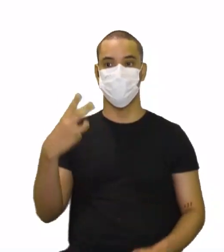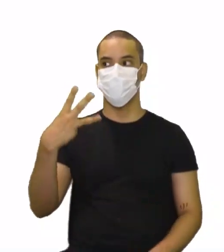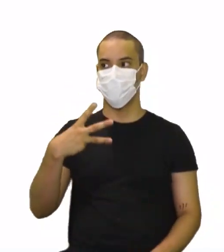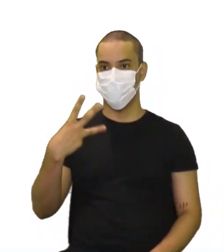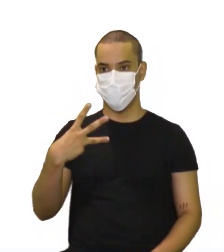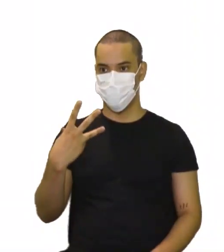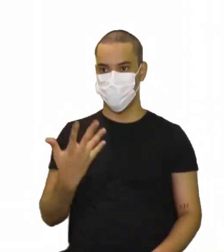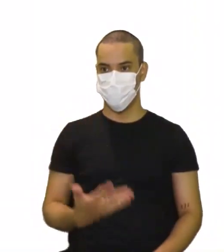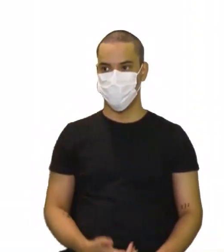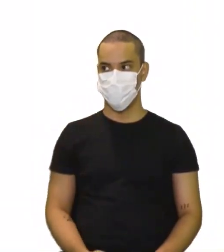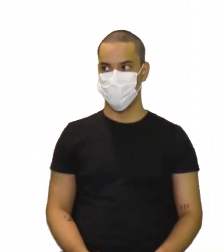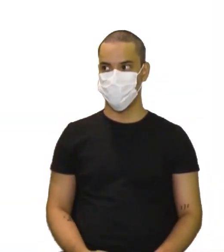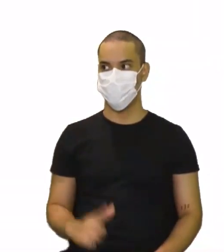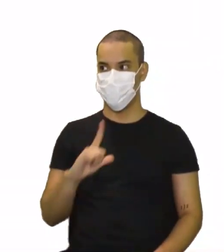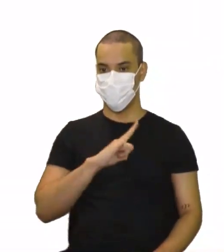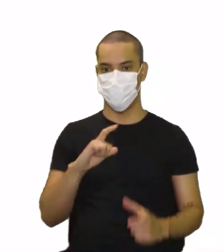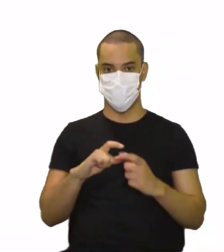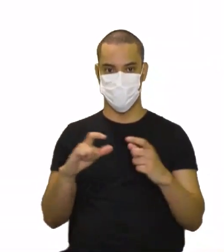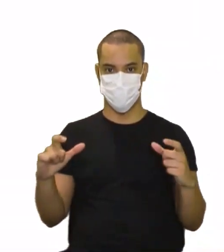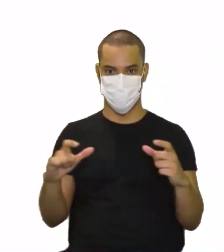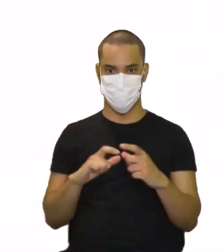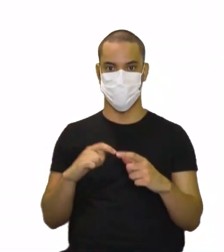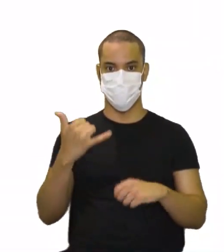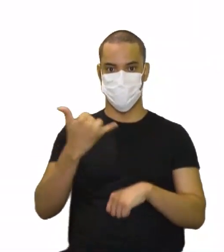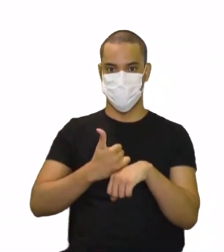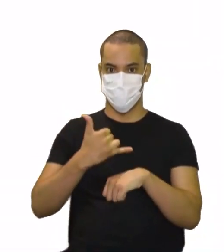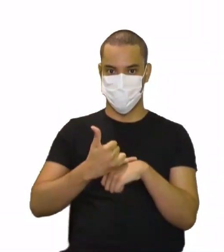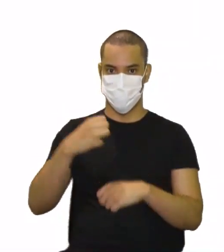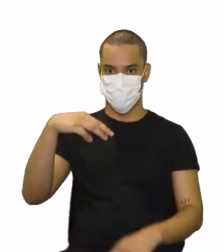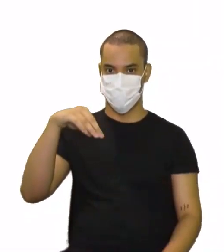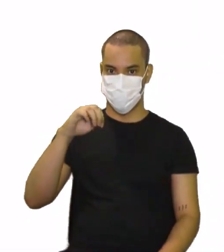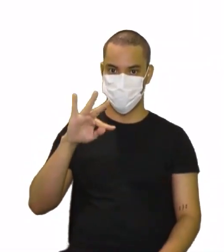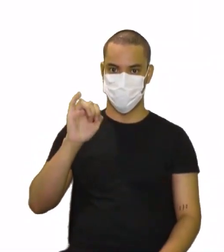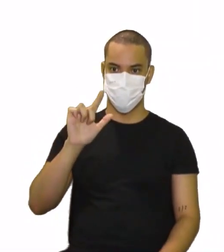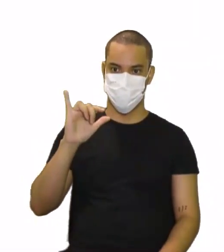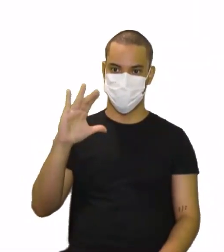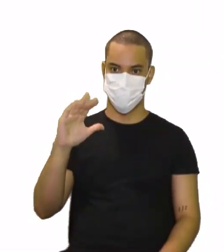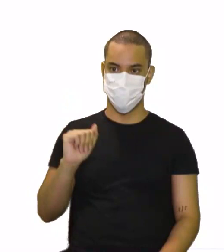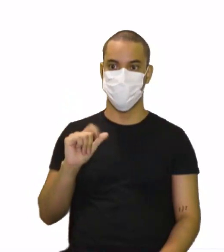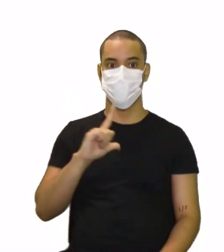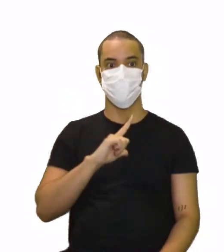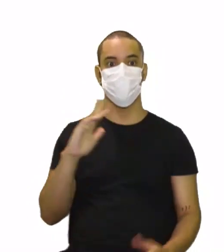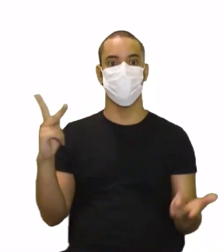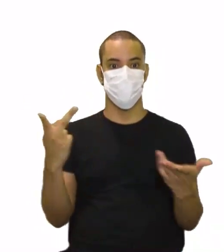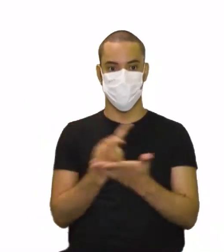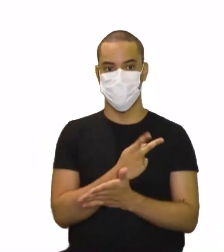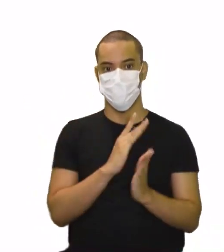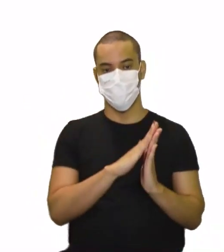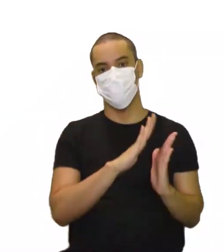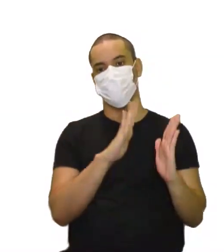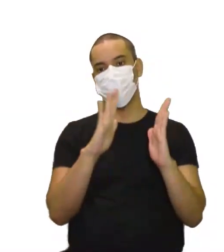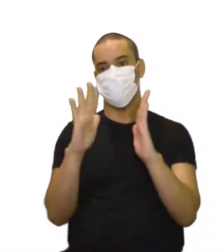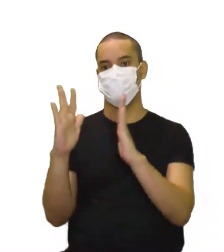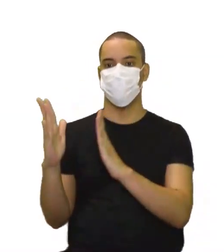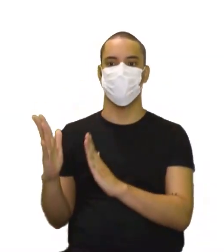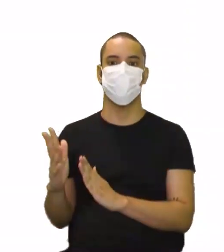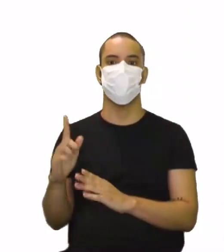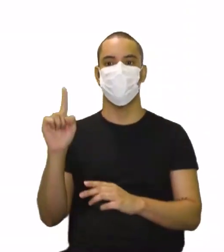3. Uma barra metálica que se desloca através de um campo magnético se